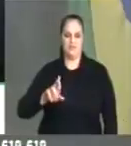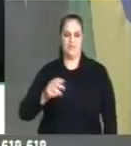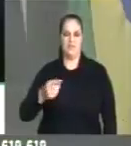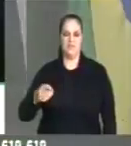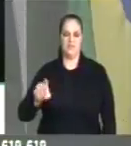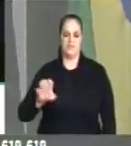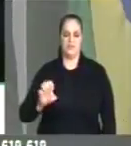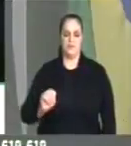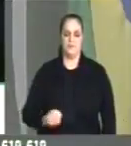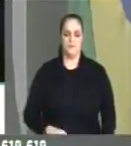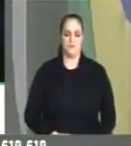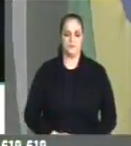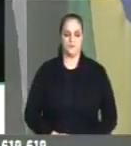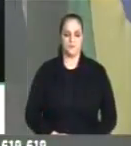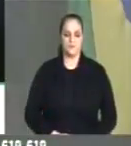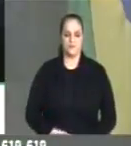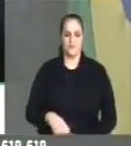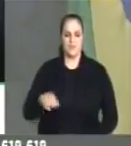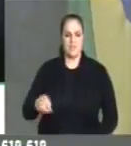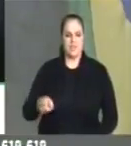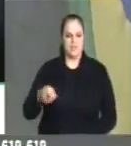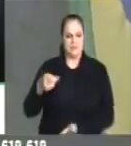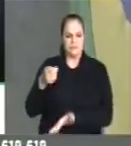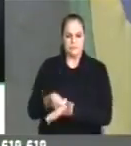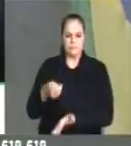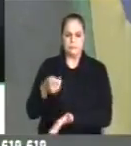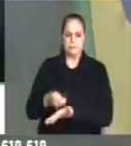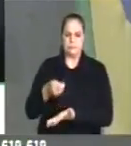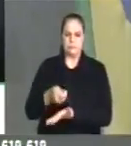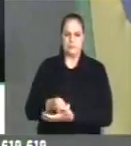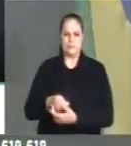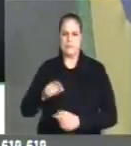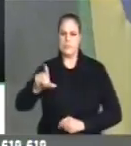Ulisses era muito severo nas escolhas.